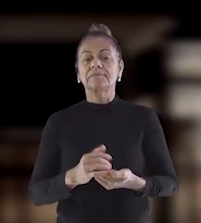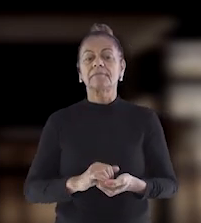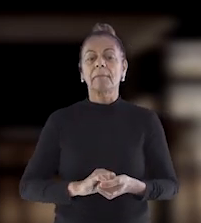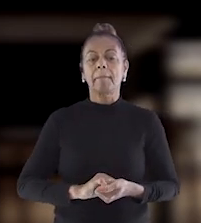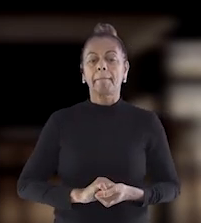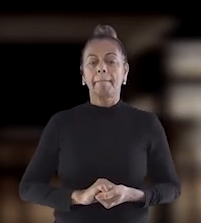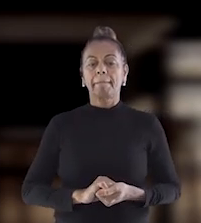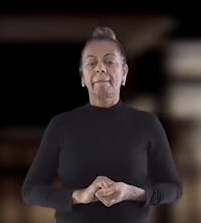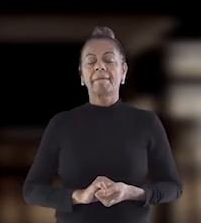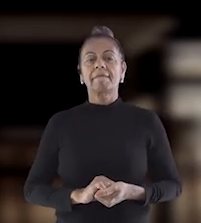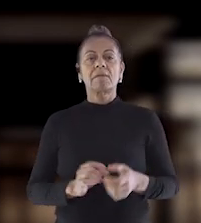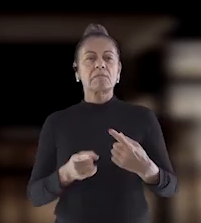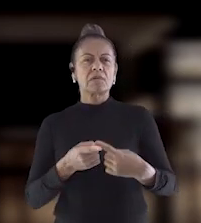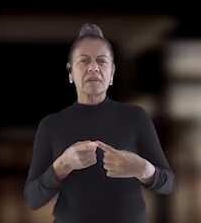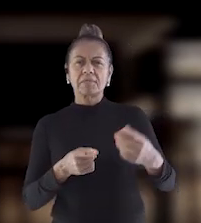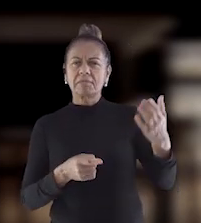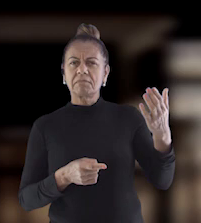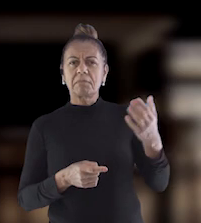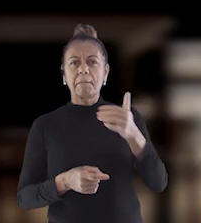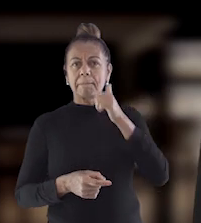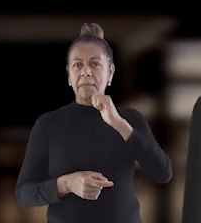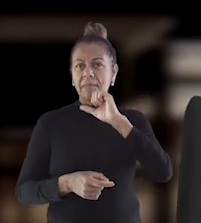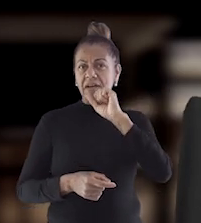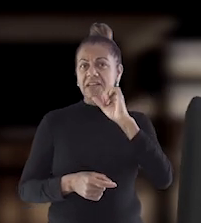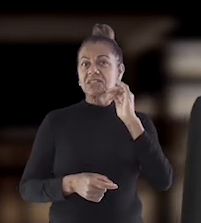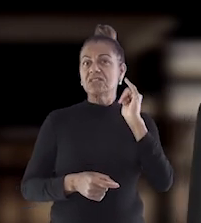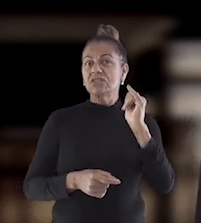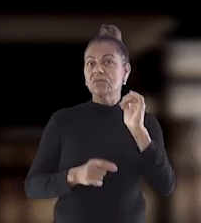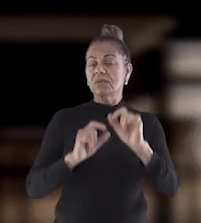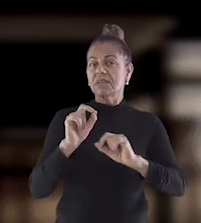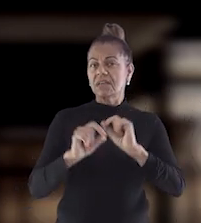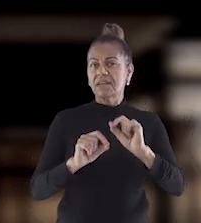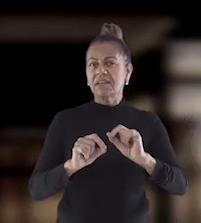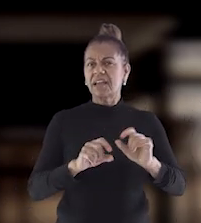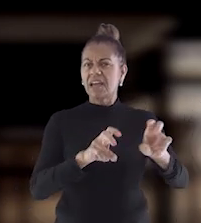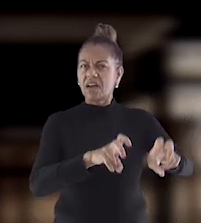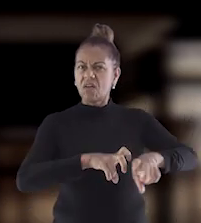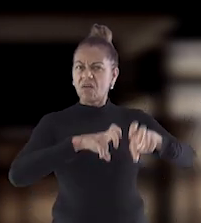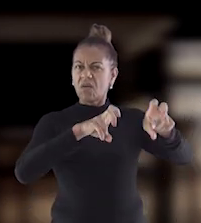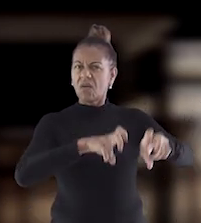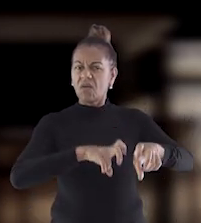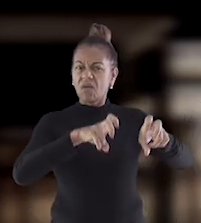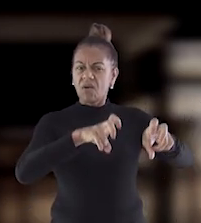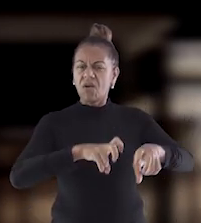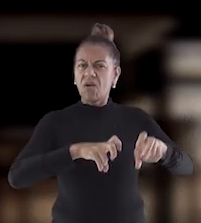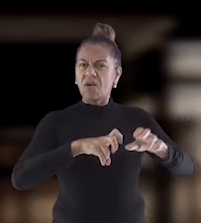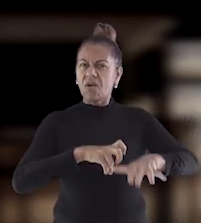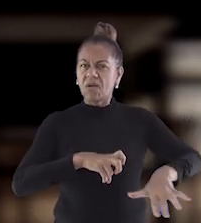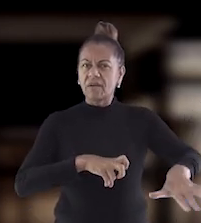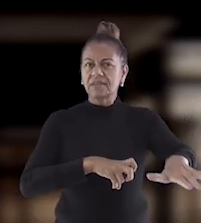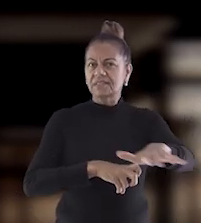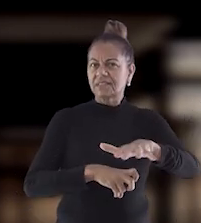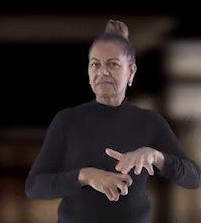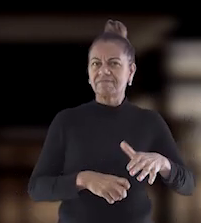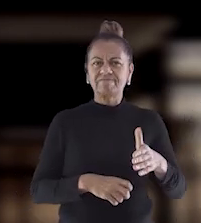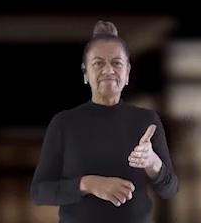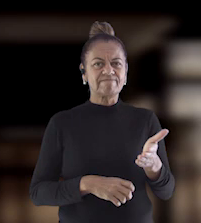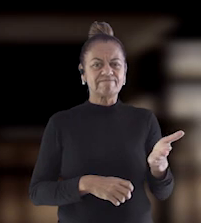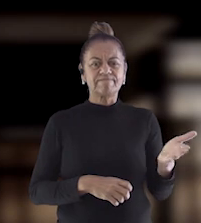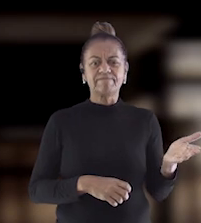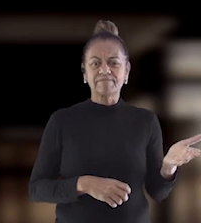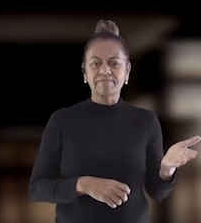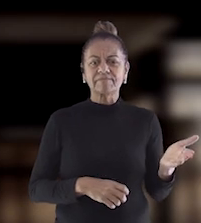minha mãe na época. Minha mãe conta que na época, na roça, eles assim,